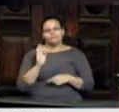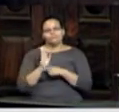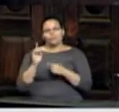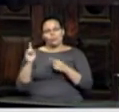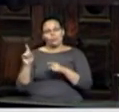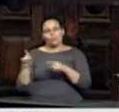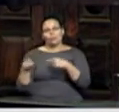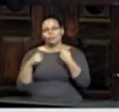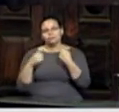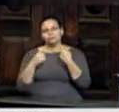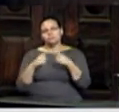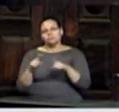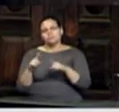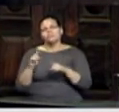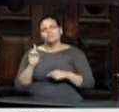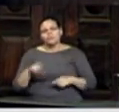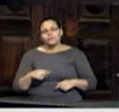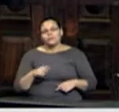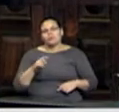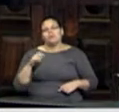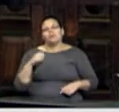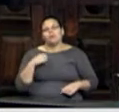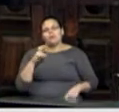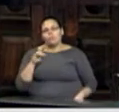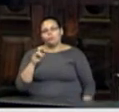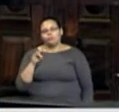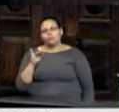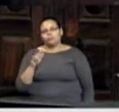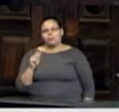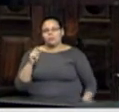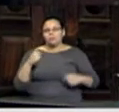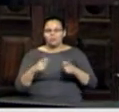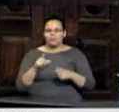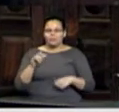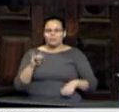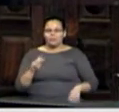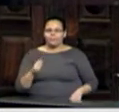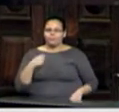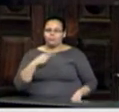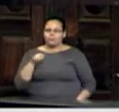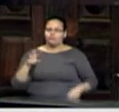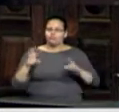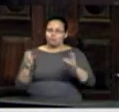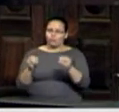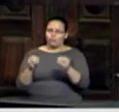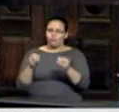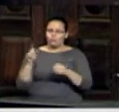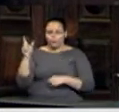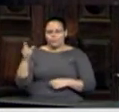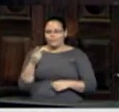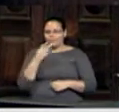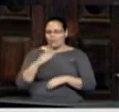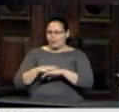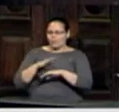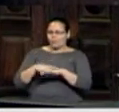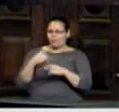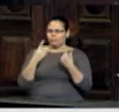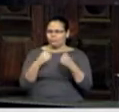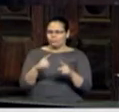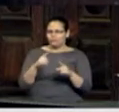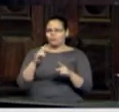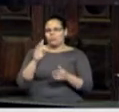as armadilhas da República da Lapa. Conclama a todos os que se intitulam oposição ao